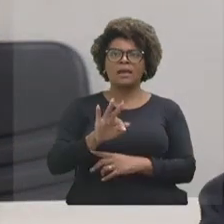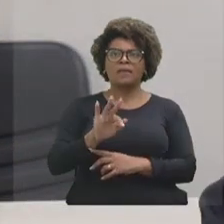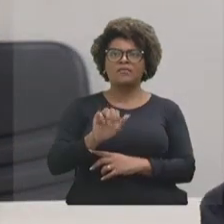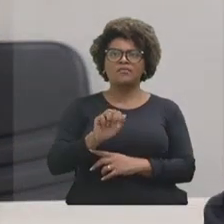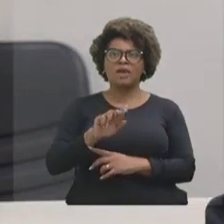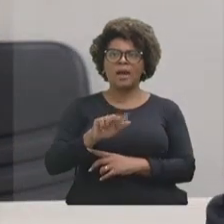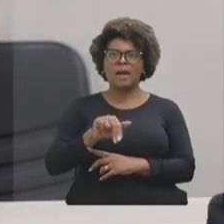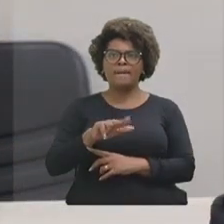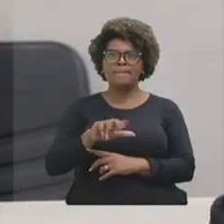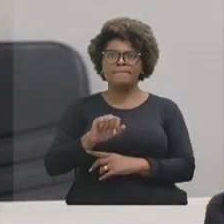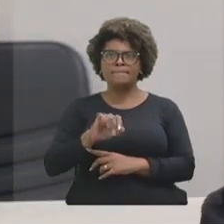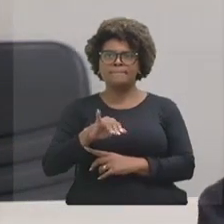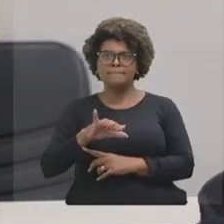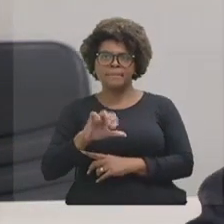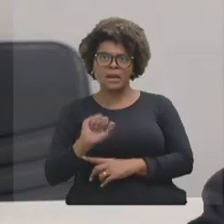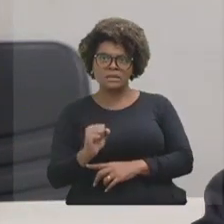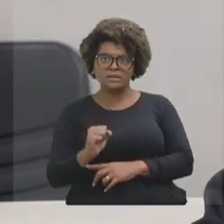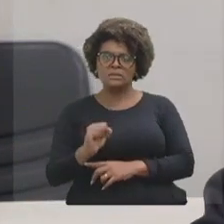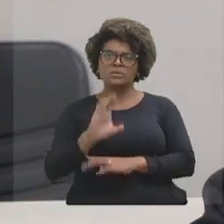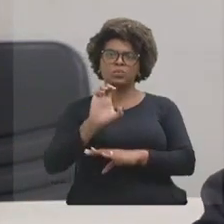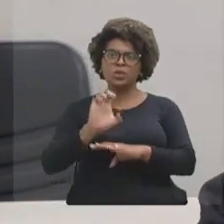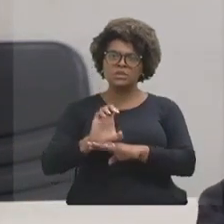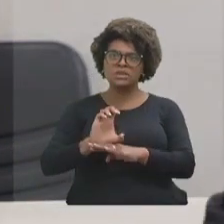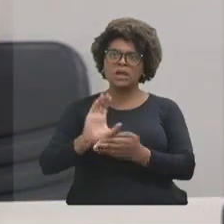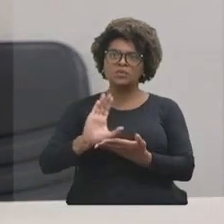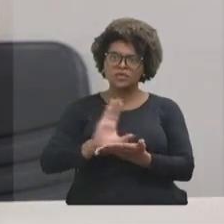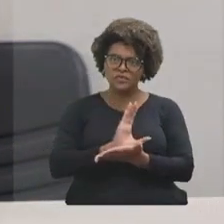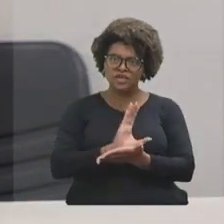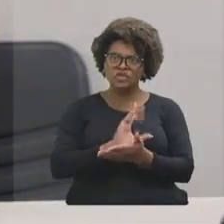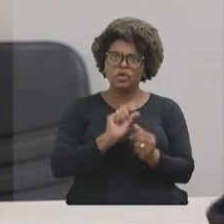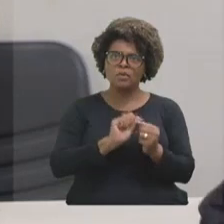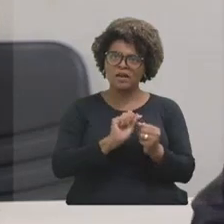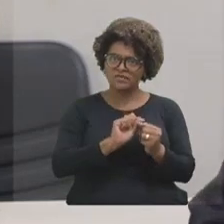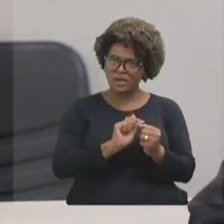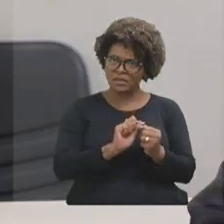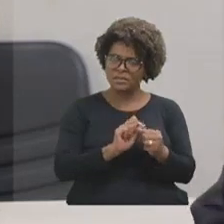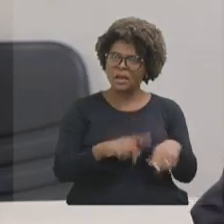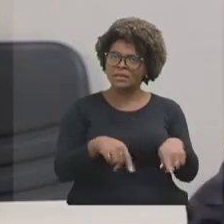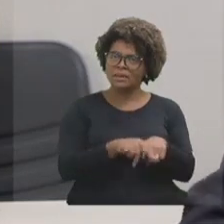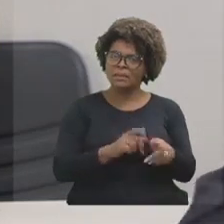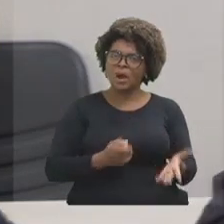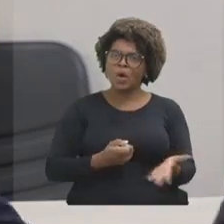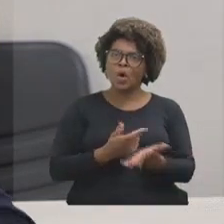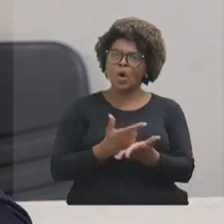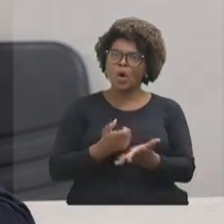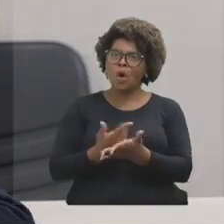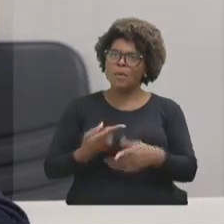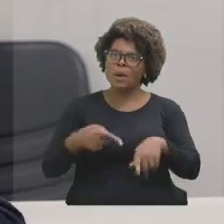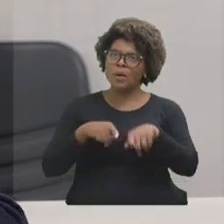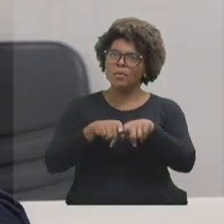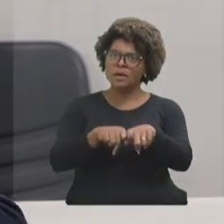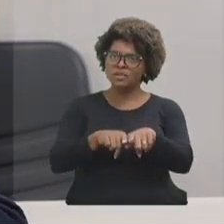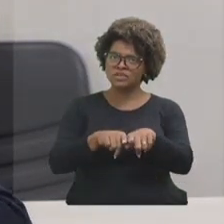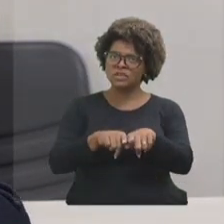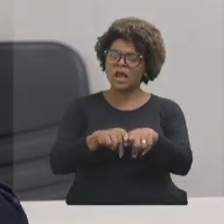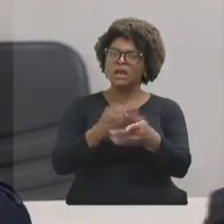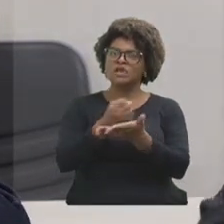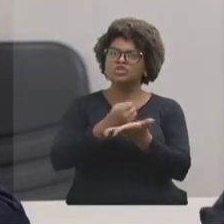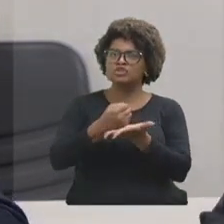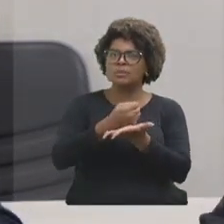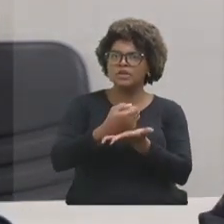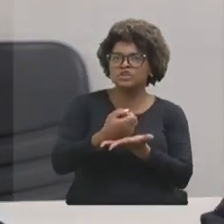de Minas tem vem investindo nos consórcios para fazer compras compartilhadas de medicamento atenção básica